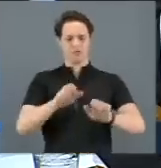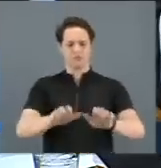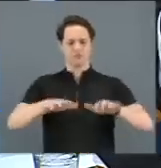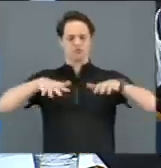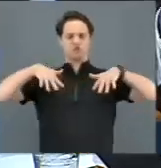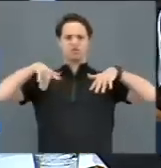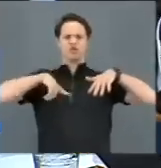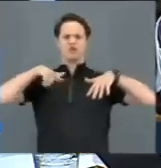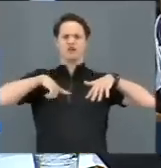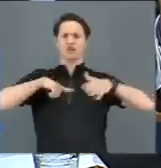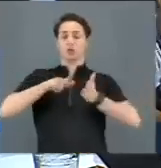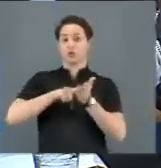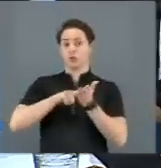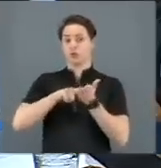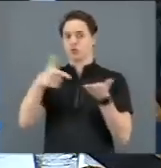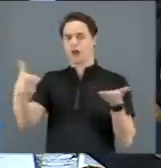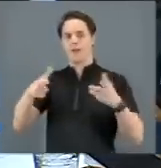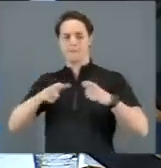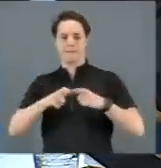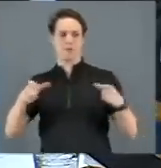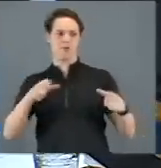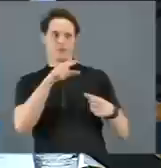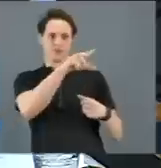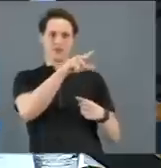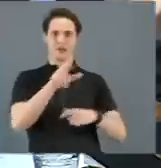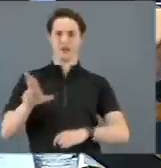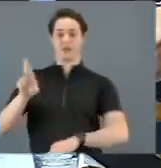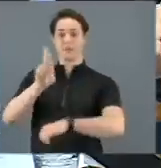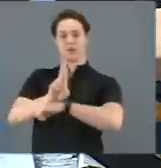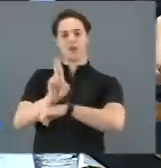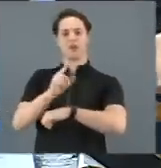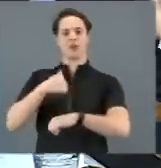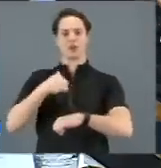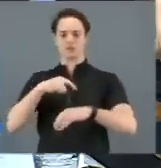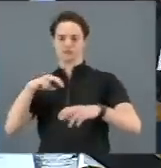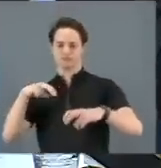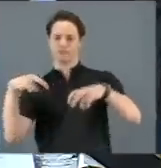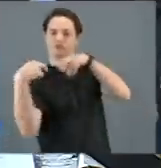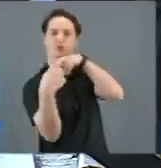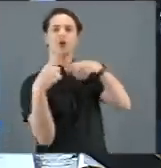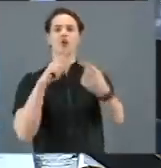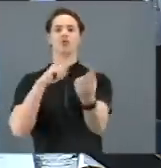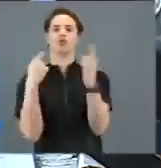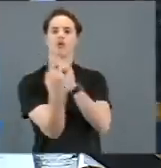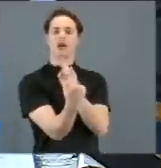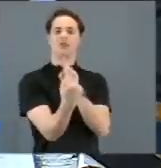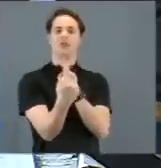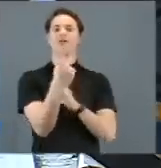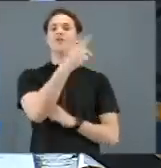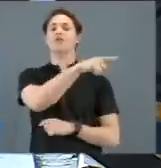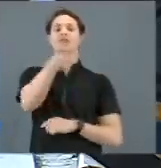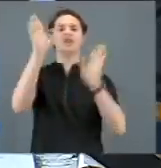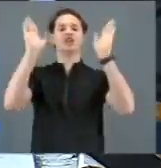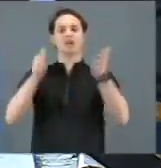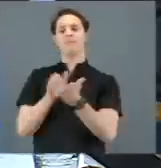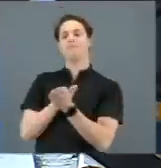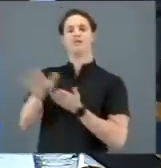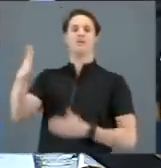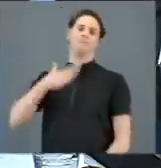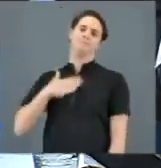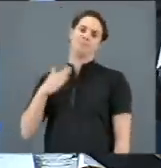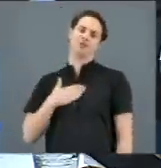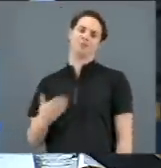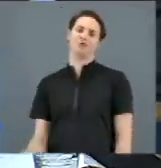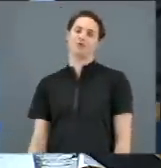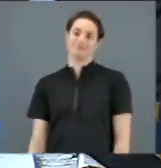tivessem jornalistas que, em grande parte, o senhor representa, e eu tivesse sentado nessa cadeira, eu já tinha sido expulso daqui. Porque